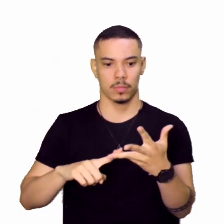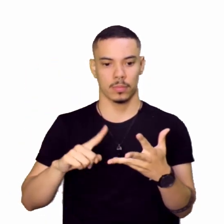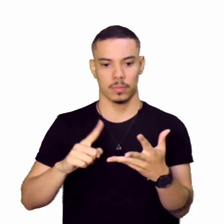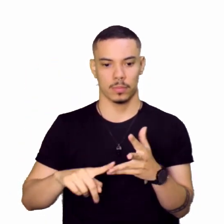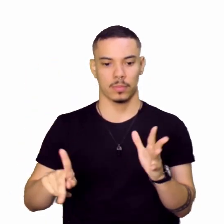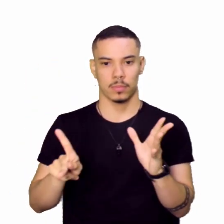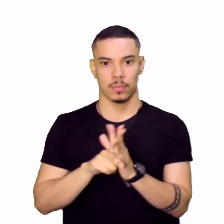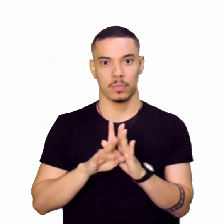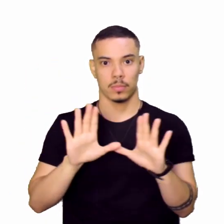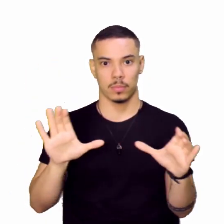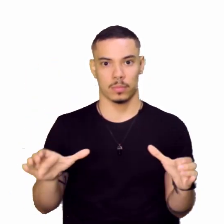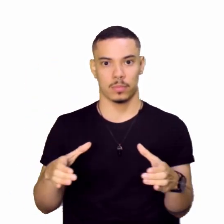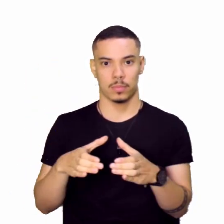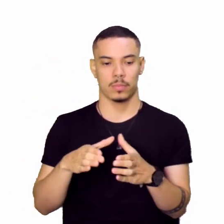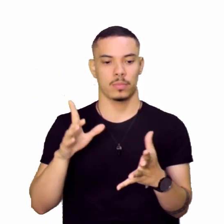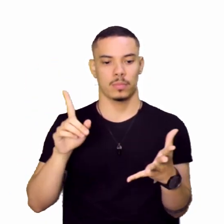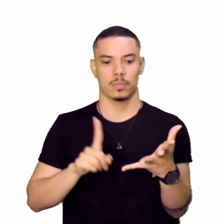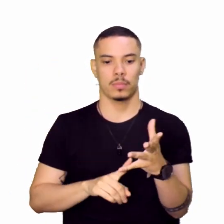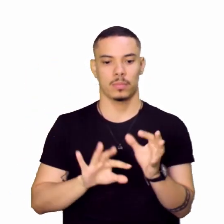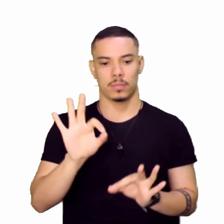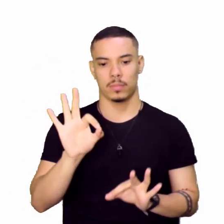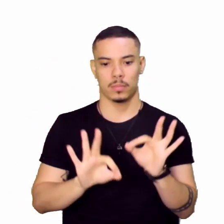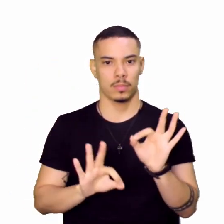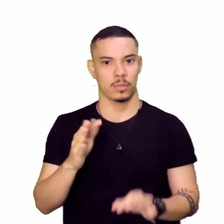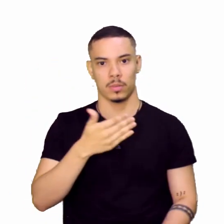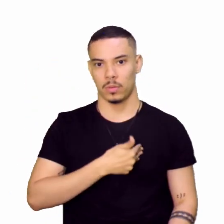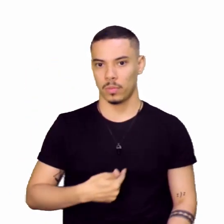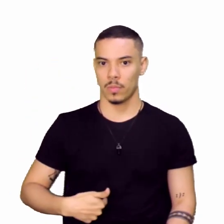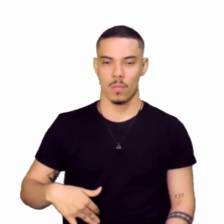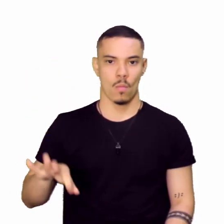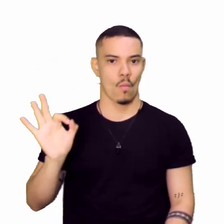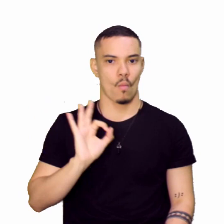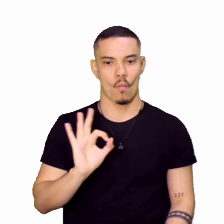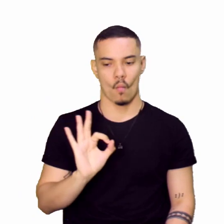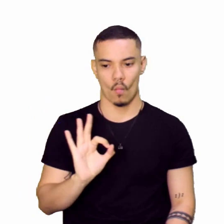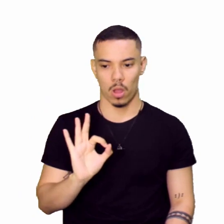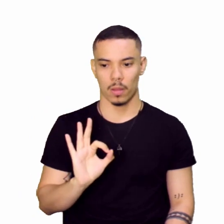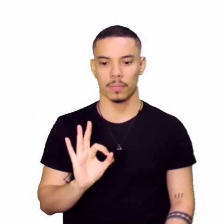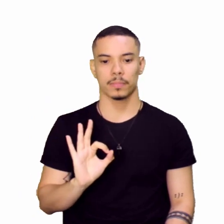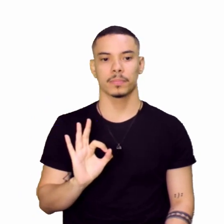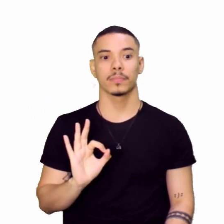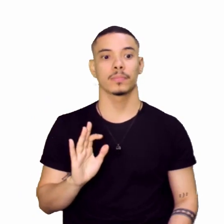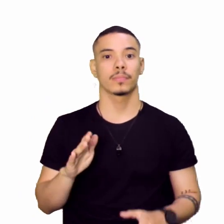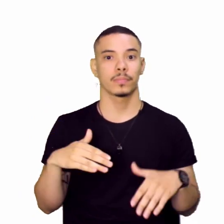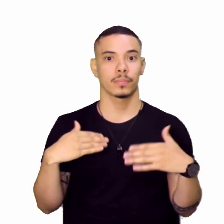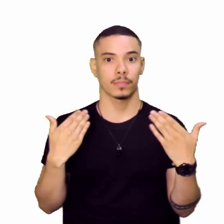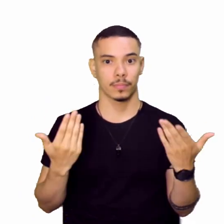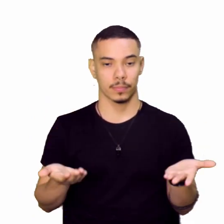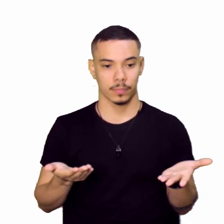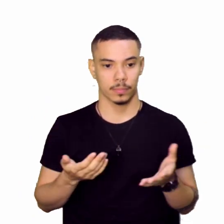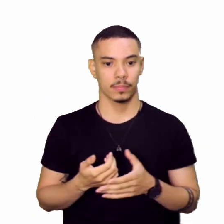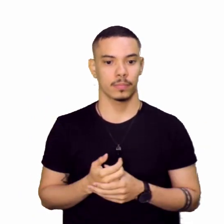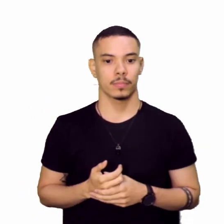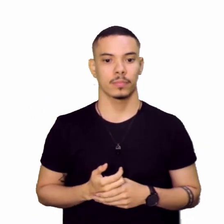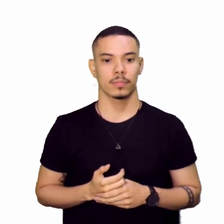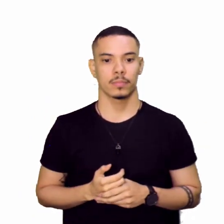entidades de classe e organizações não governamentais E aí gente então aqui ó